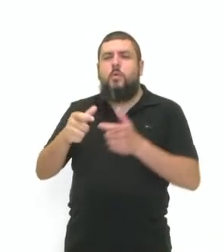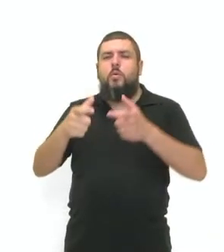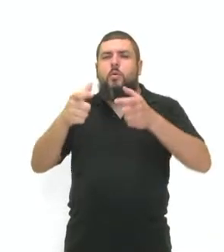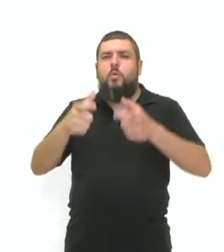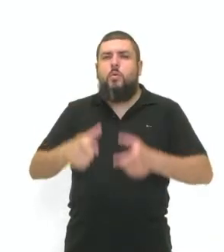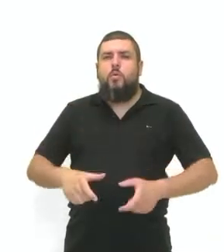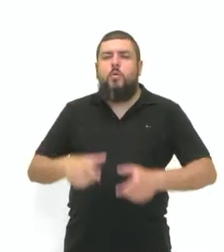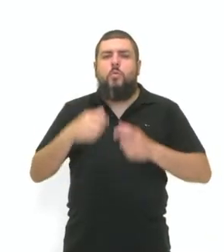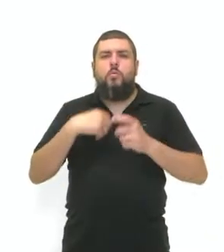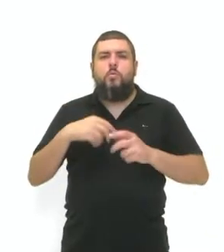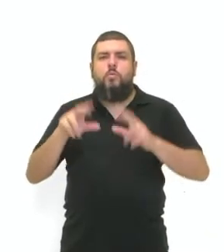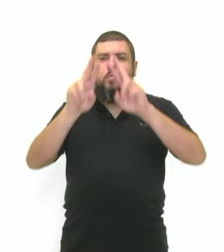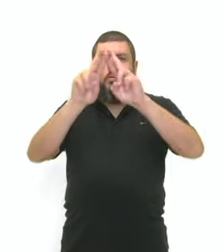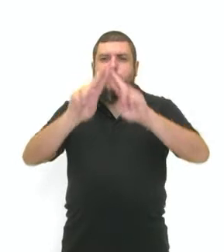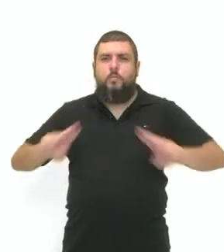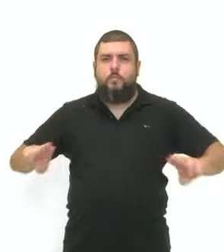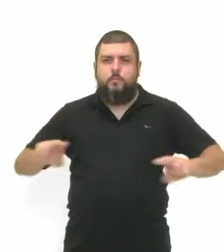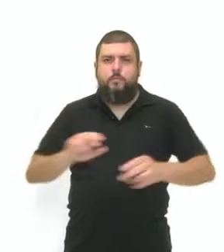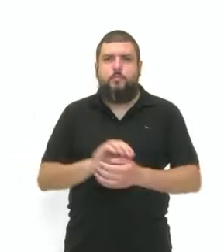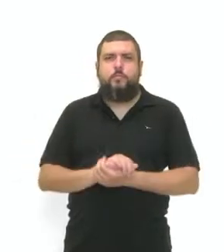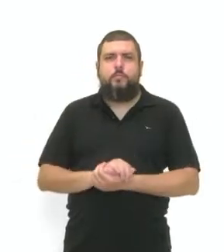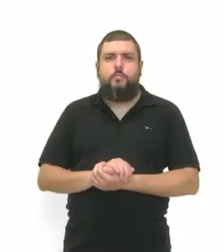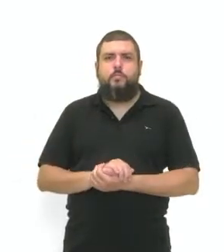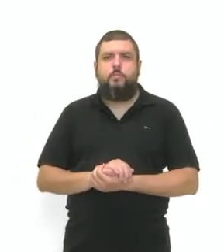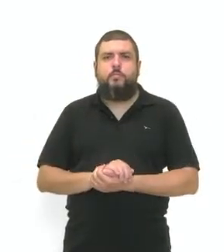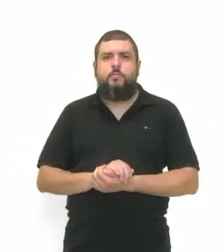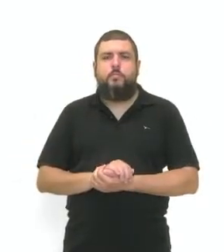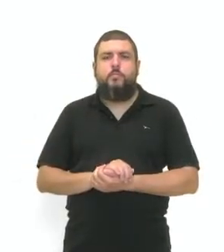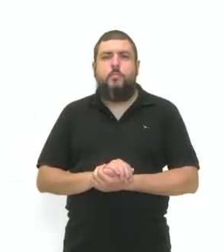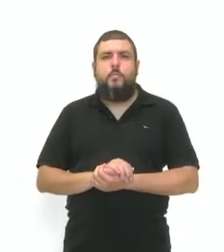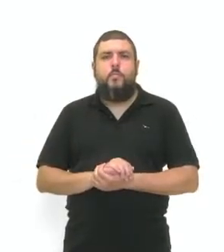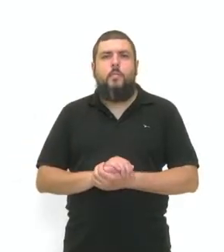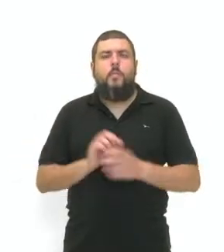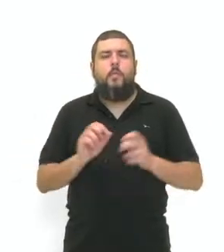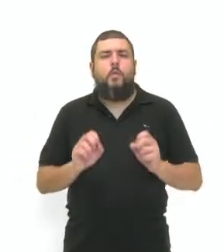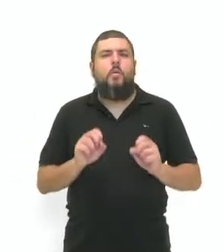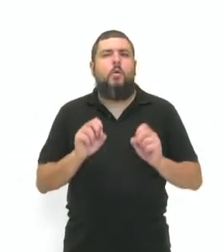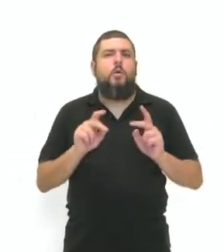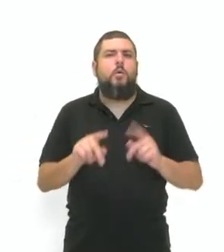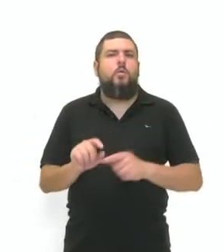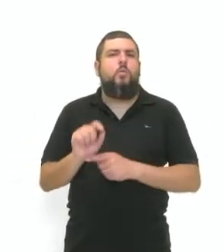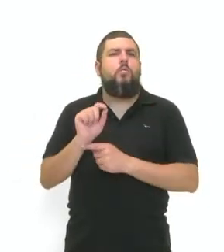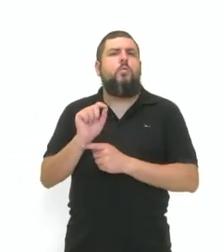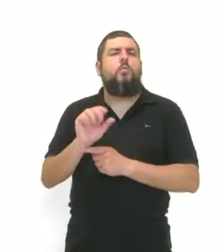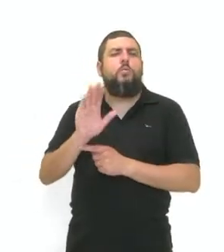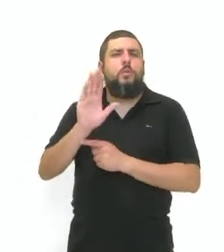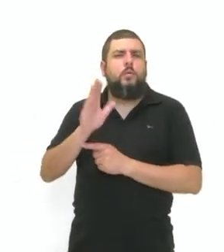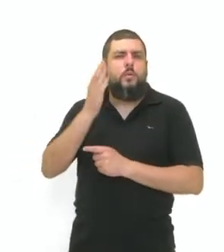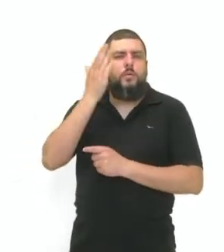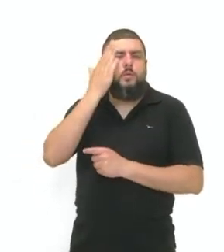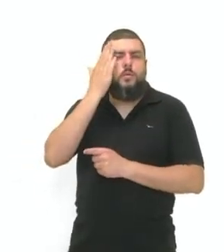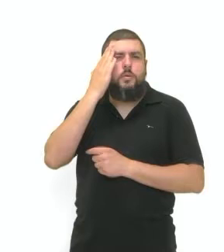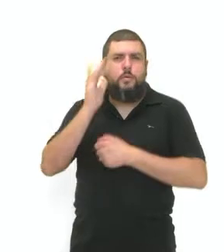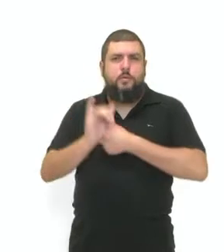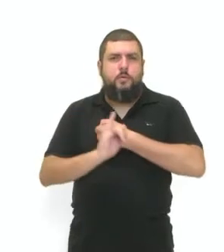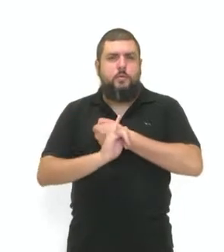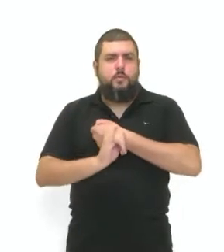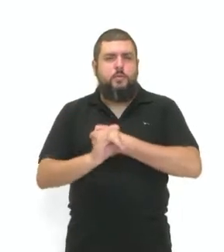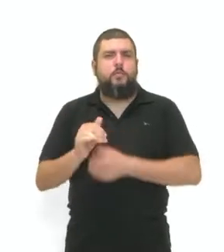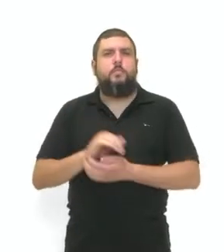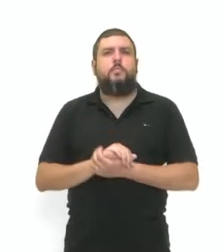esses conceitos sobre a crônica, o que a gente já sabe, o que a gente vai rememorar? Que a crônica é um